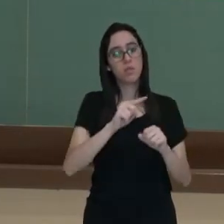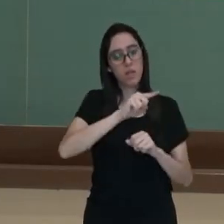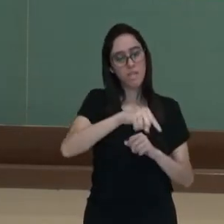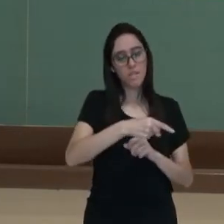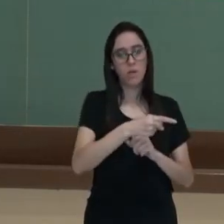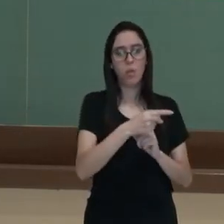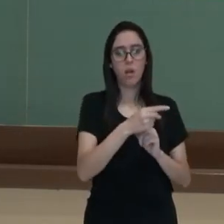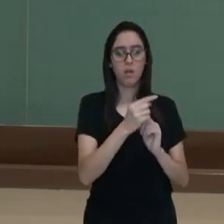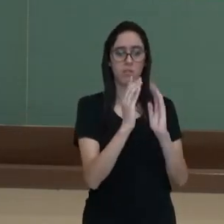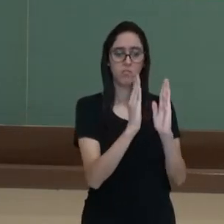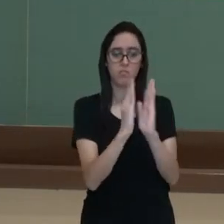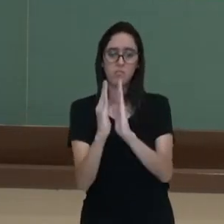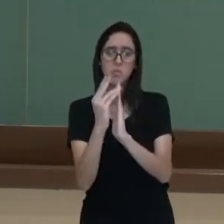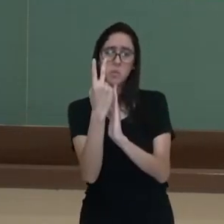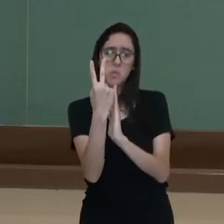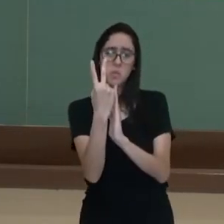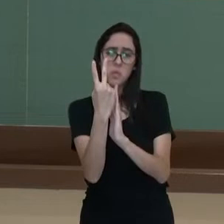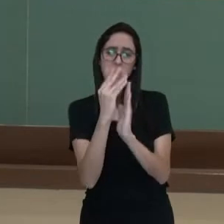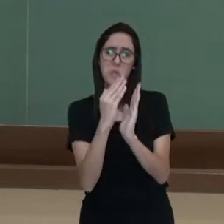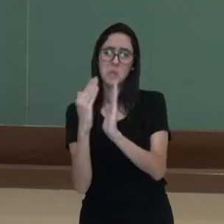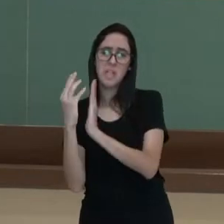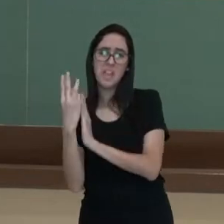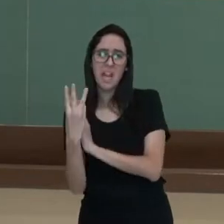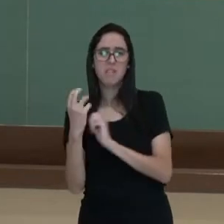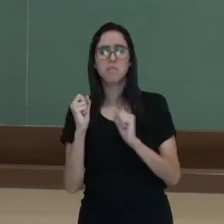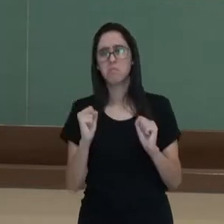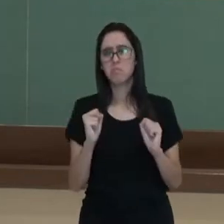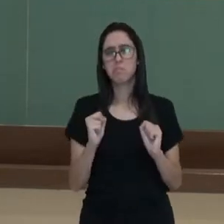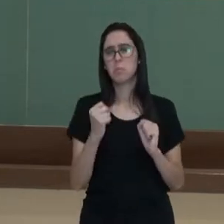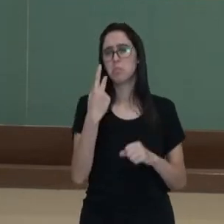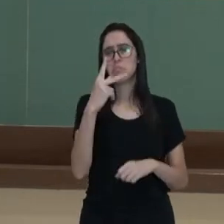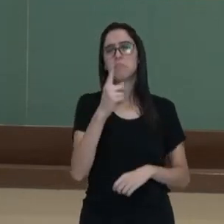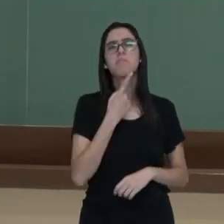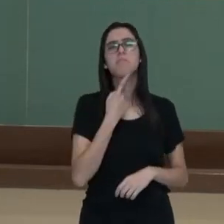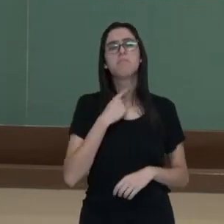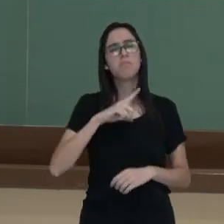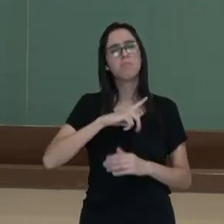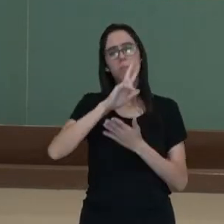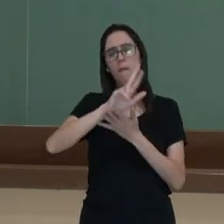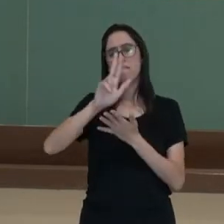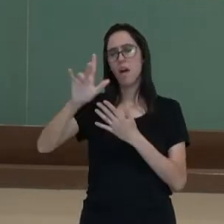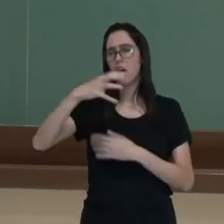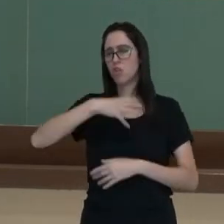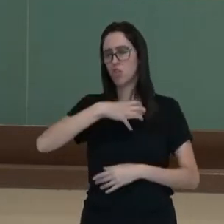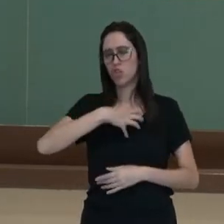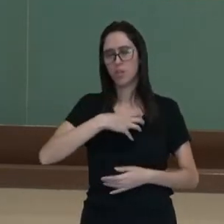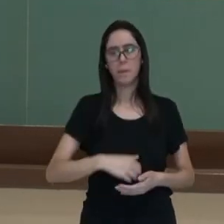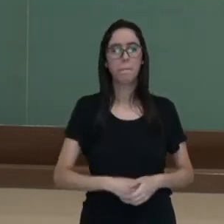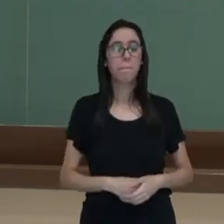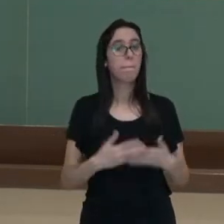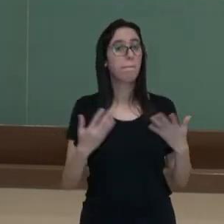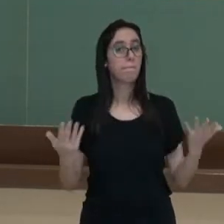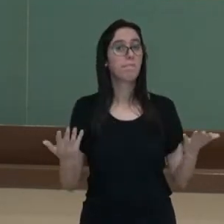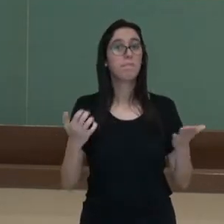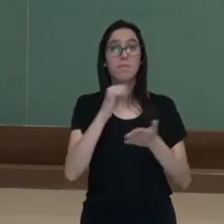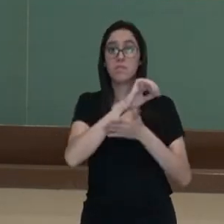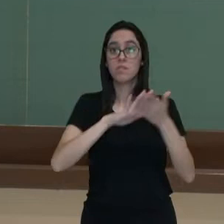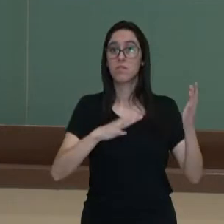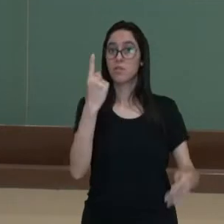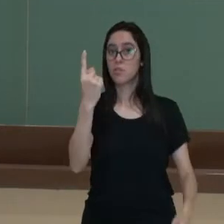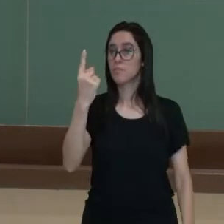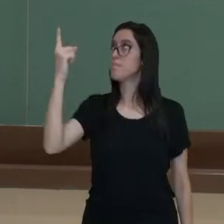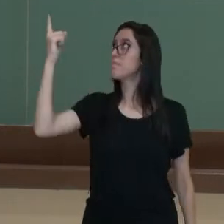casas decimais, quanto você desejar, ok? Então, tem várias formas da gente conseguir. Falando nisso, o exercício